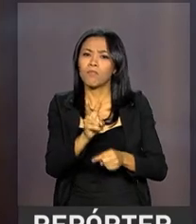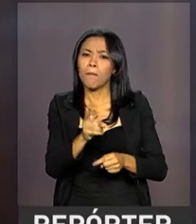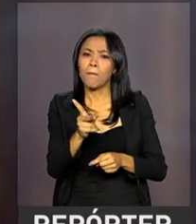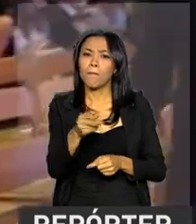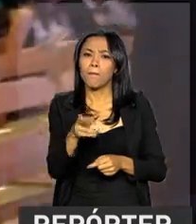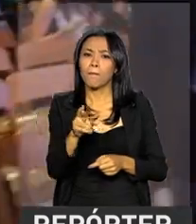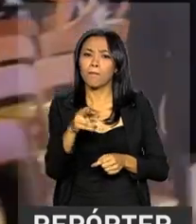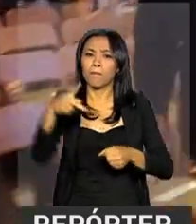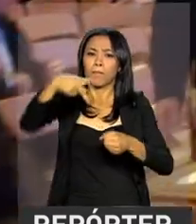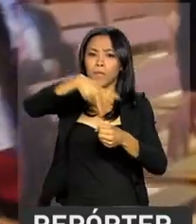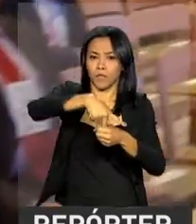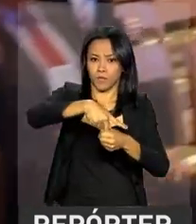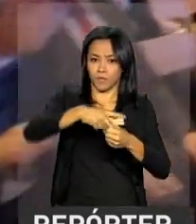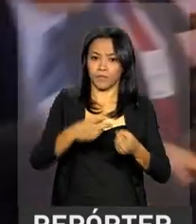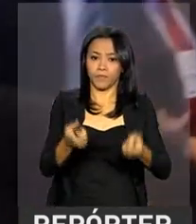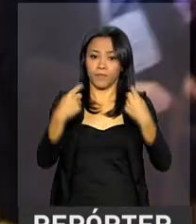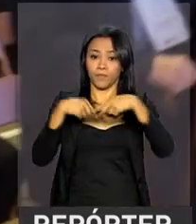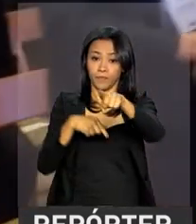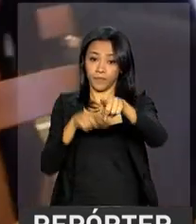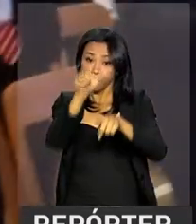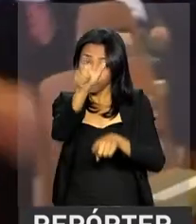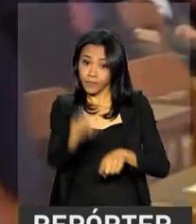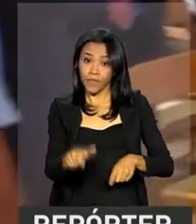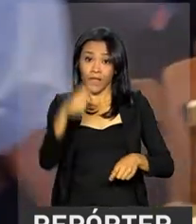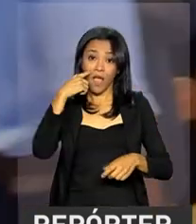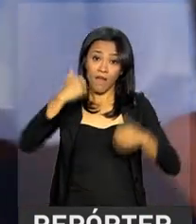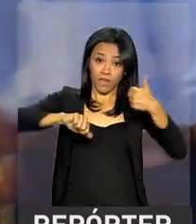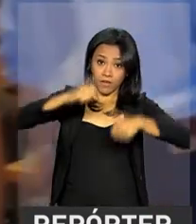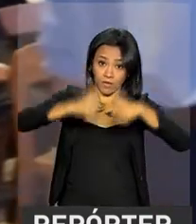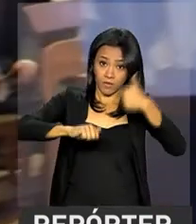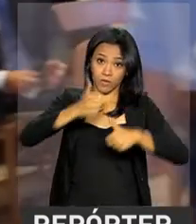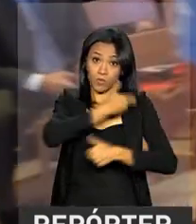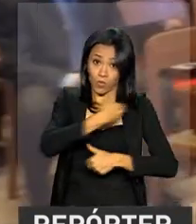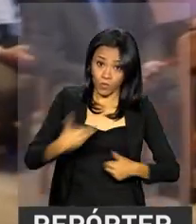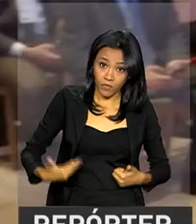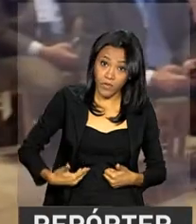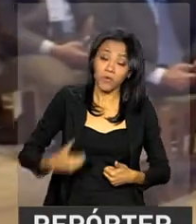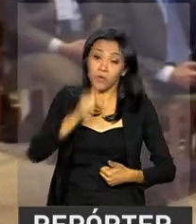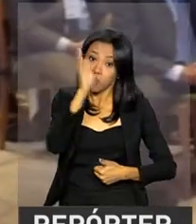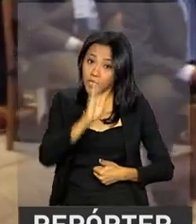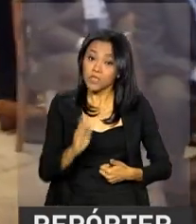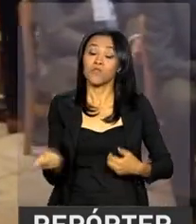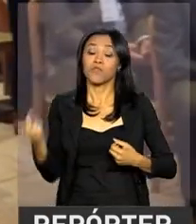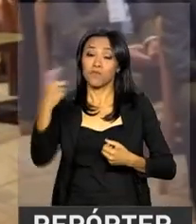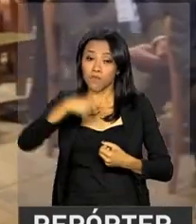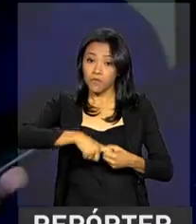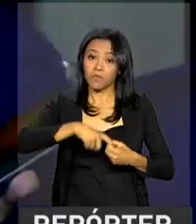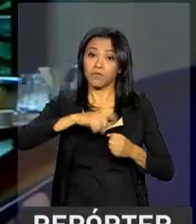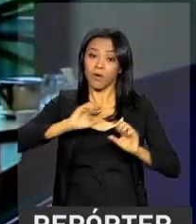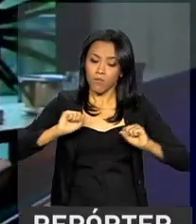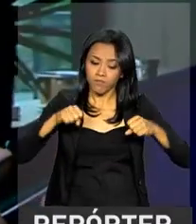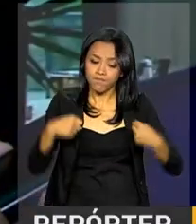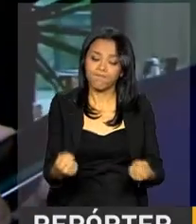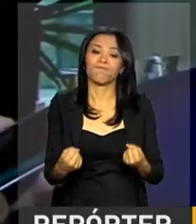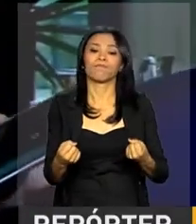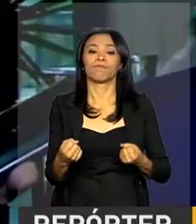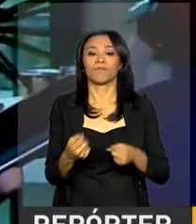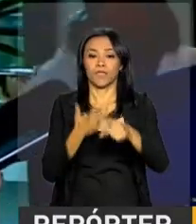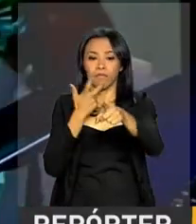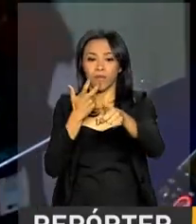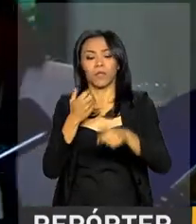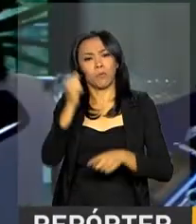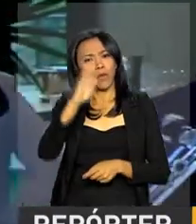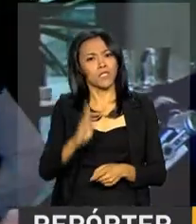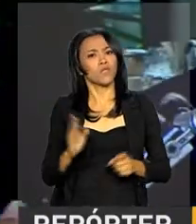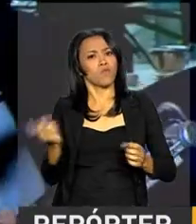nossa exploração. Na avaliação do governo, o Brasil retomou a confiança internacional. O Brasil voltou e